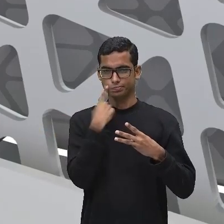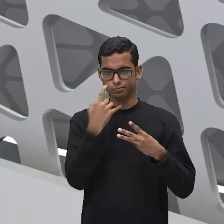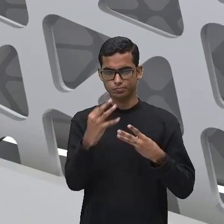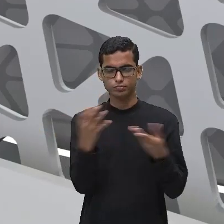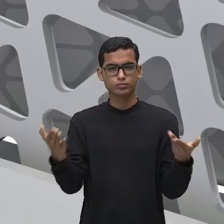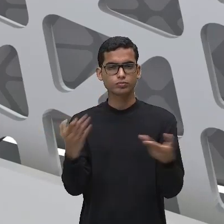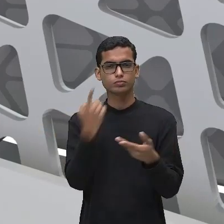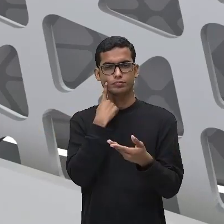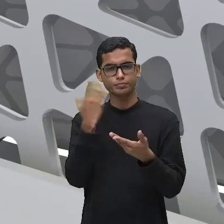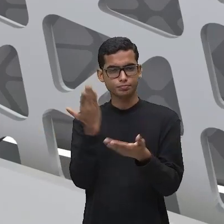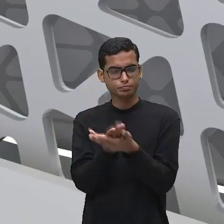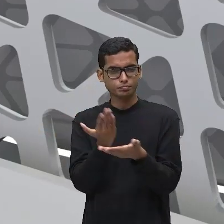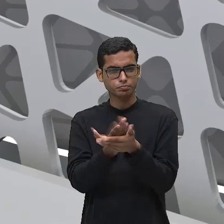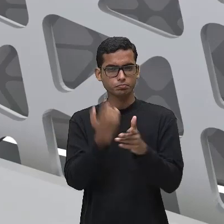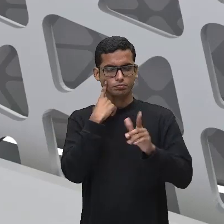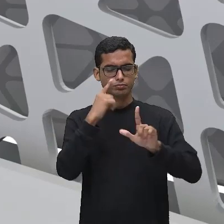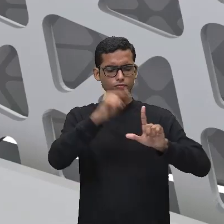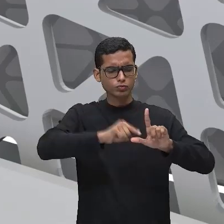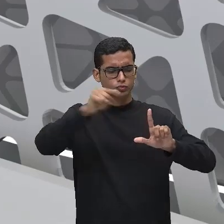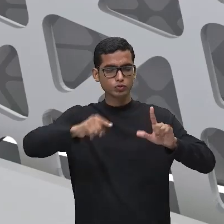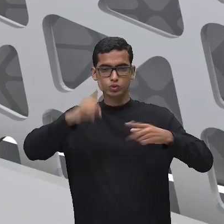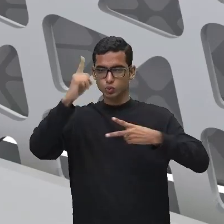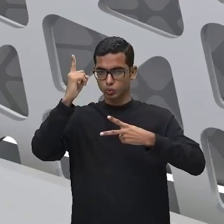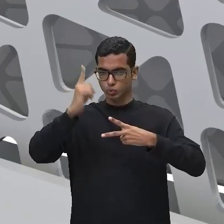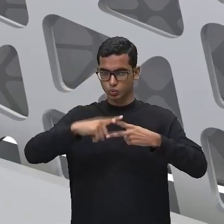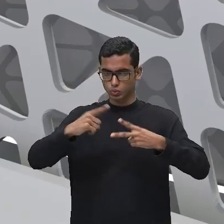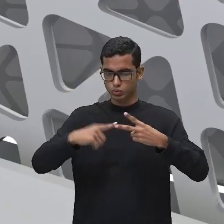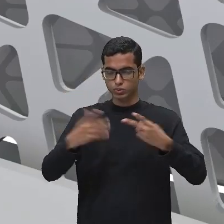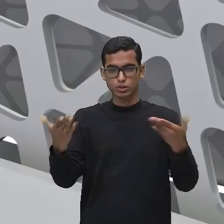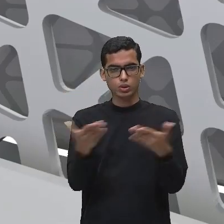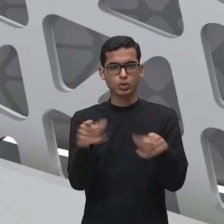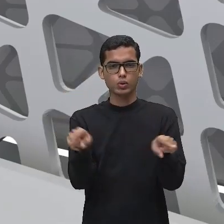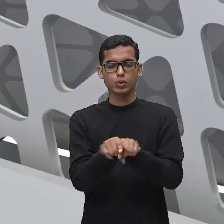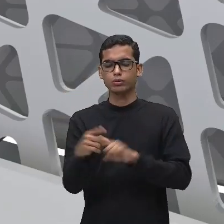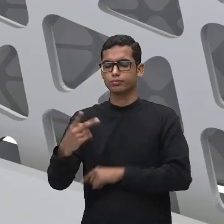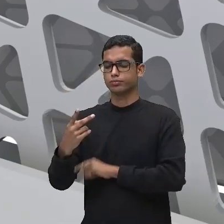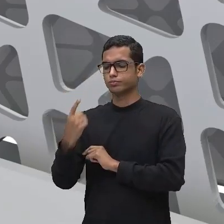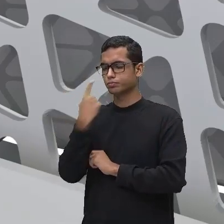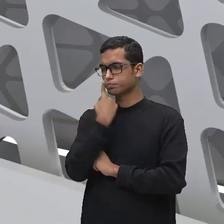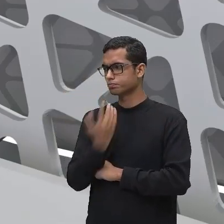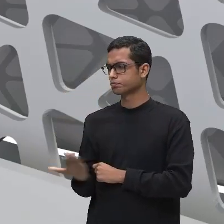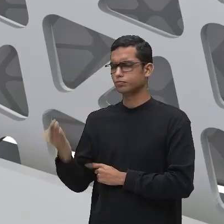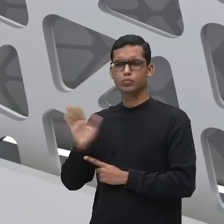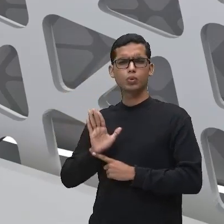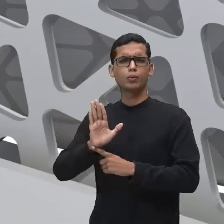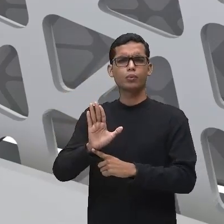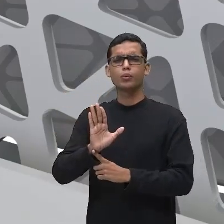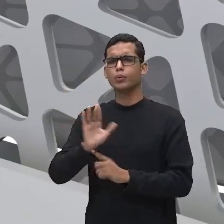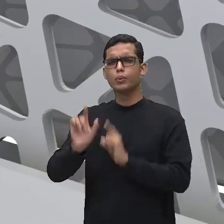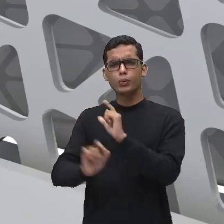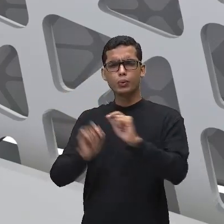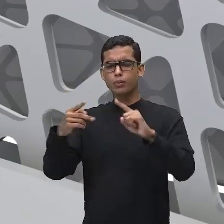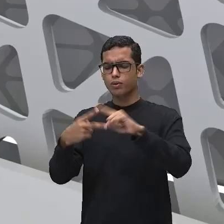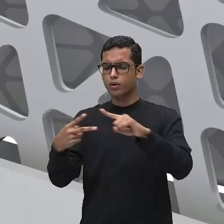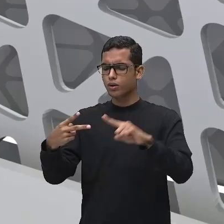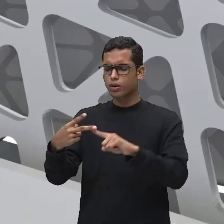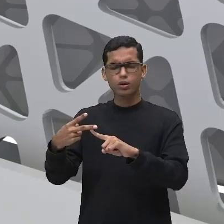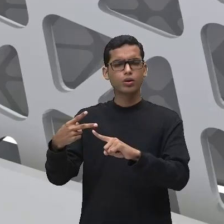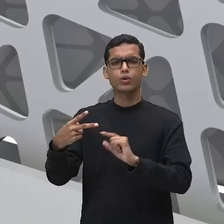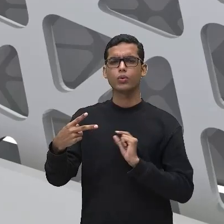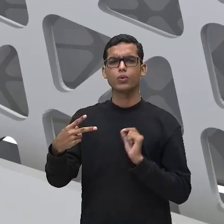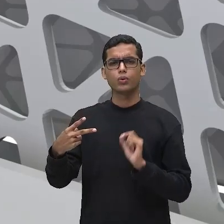esses gráficos, eles vão nos mostrar, tá, qual é a principal fonte